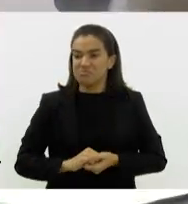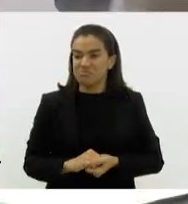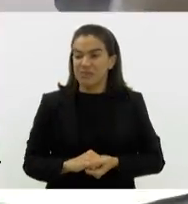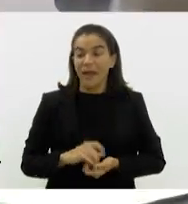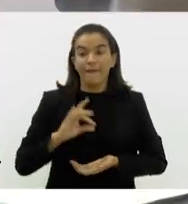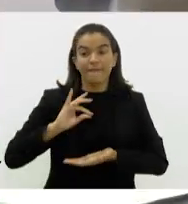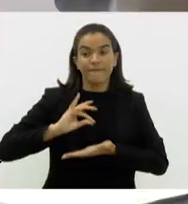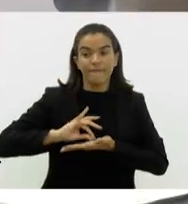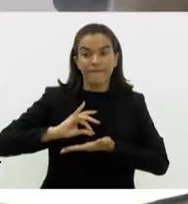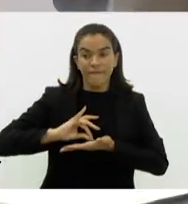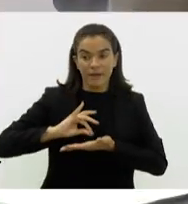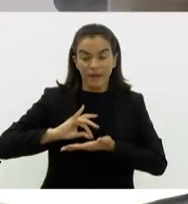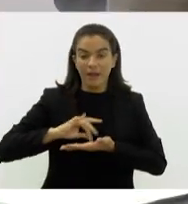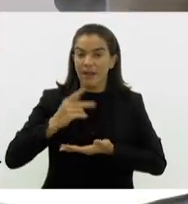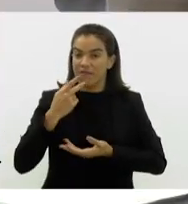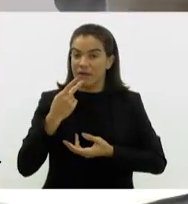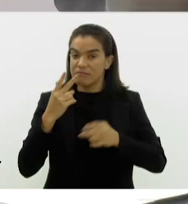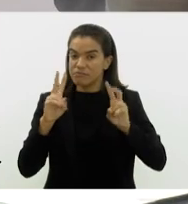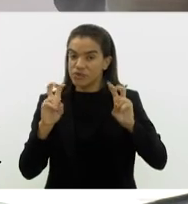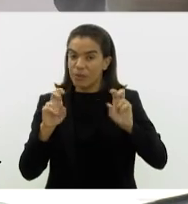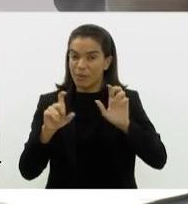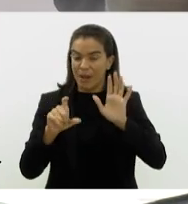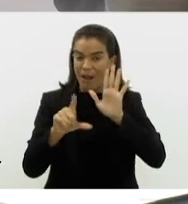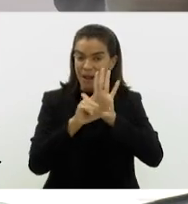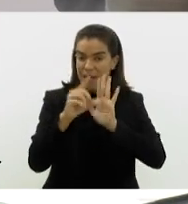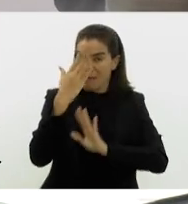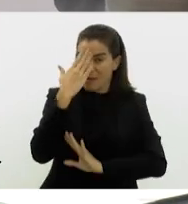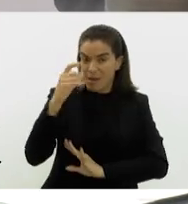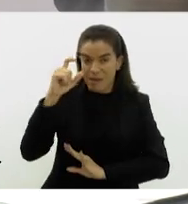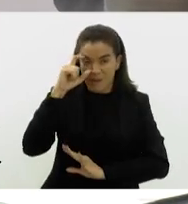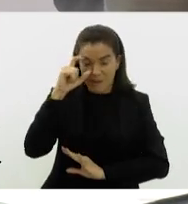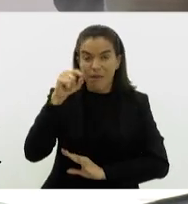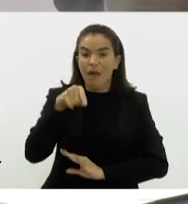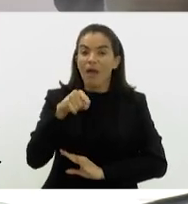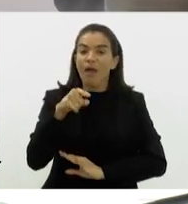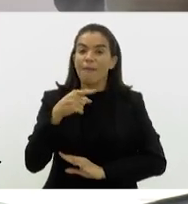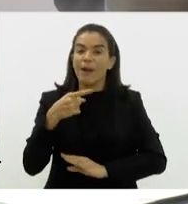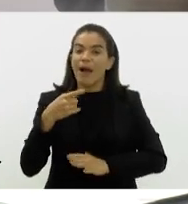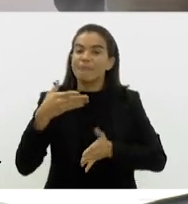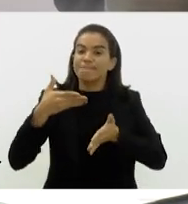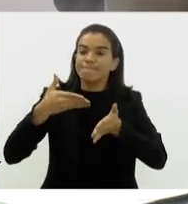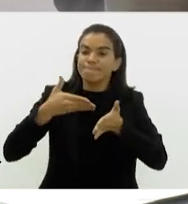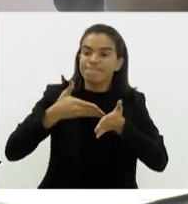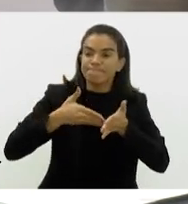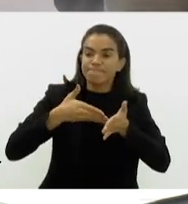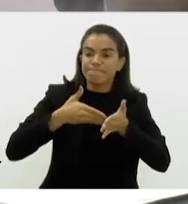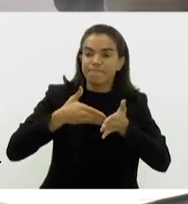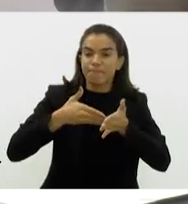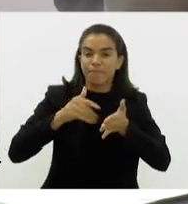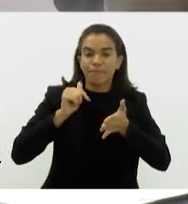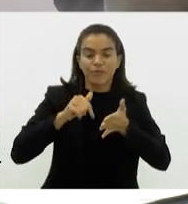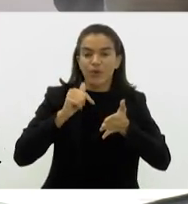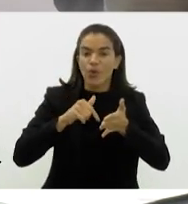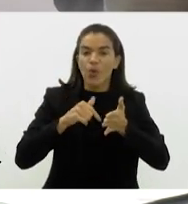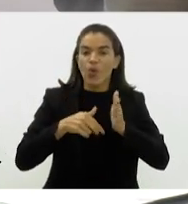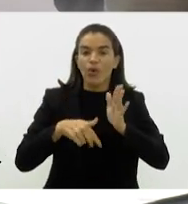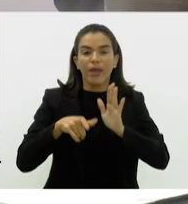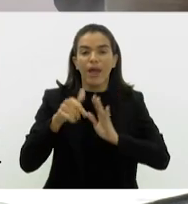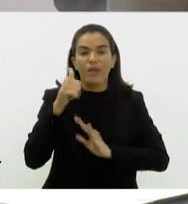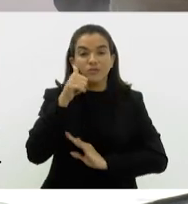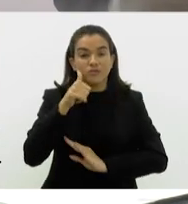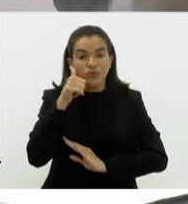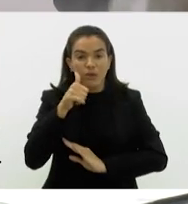Na verdade, o que ele faz menção à Lei Maria da Penha é para delimitar o rol de mulheres